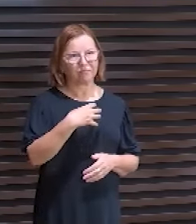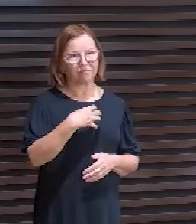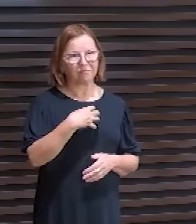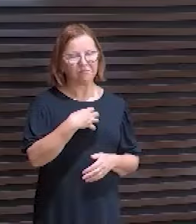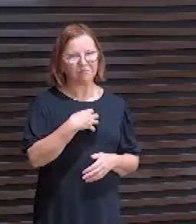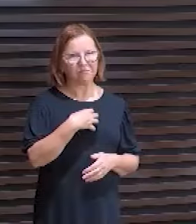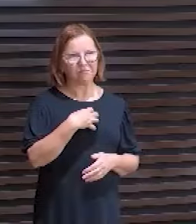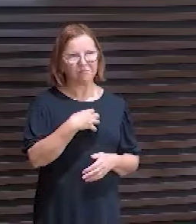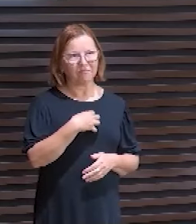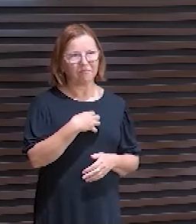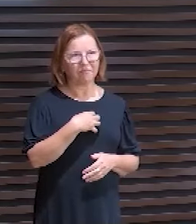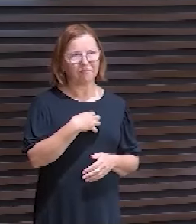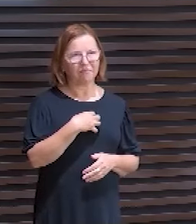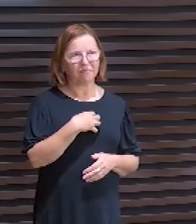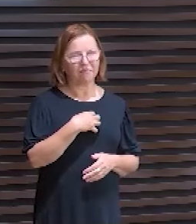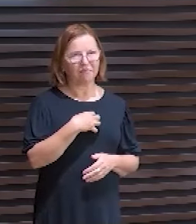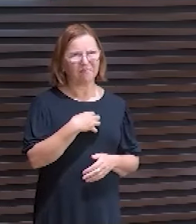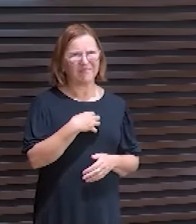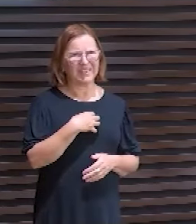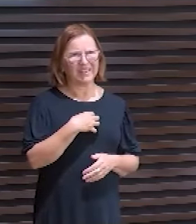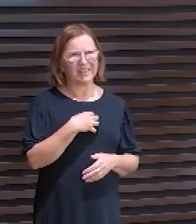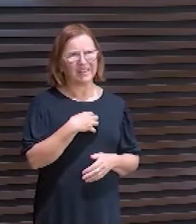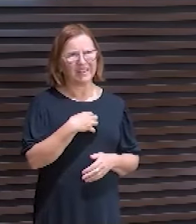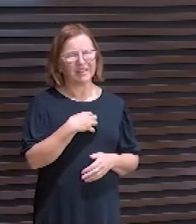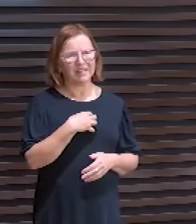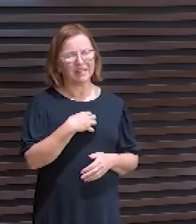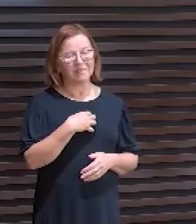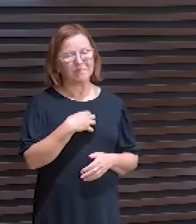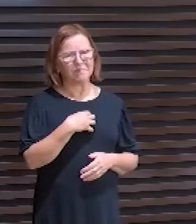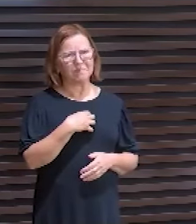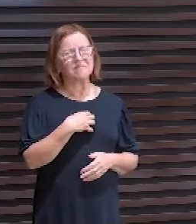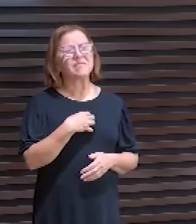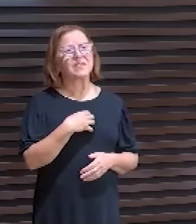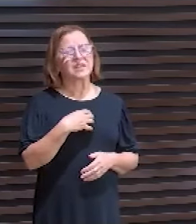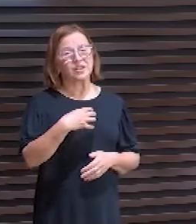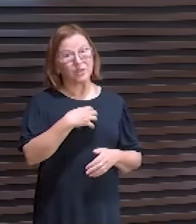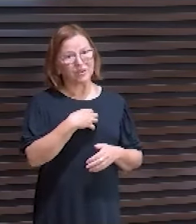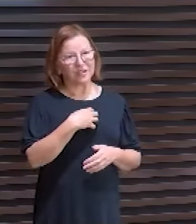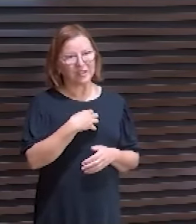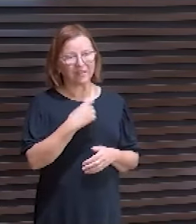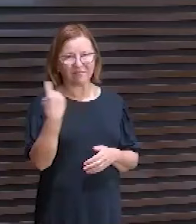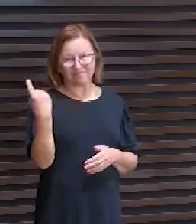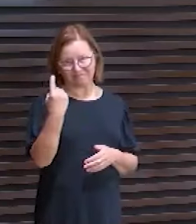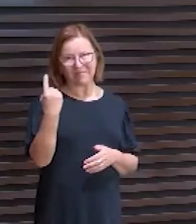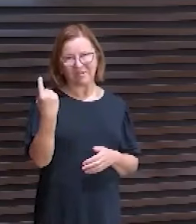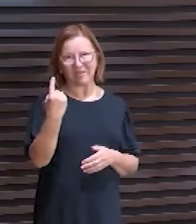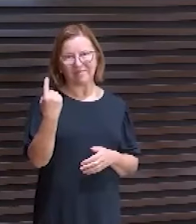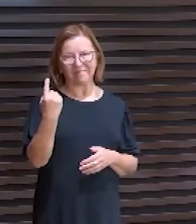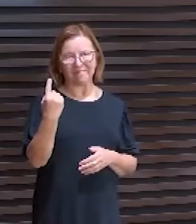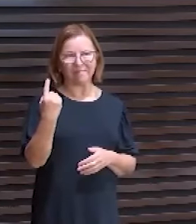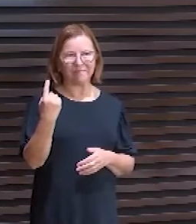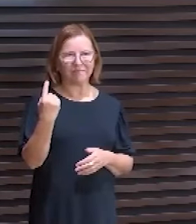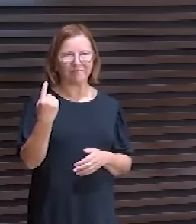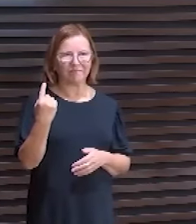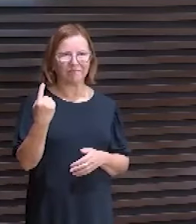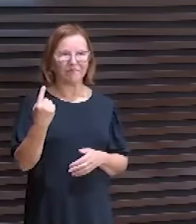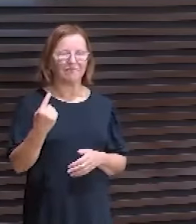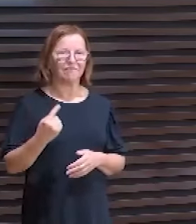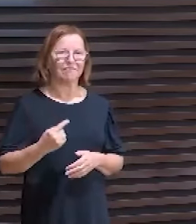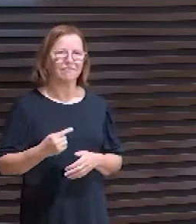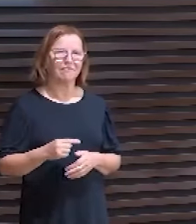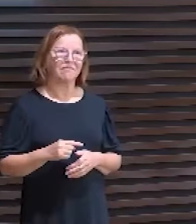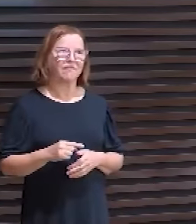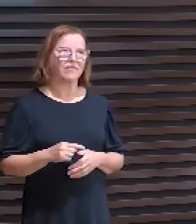de não diria solitária mas de forma sozinha ou individualmente